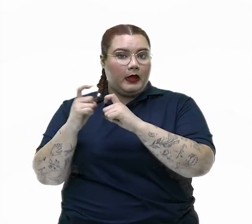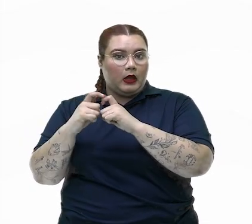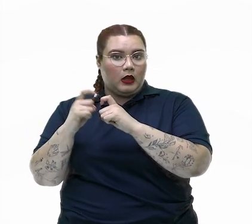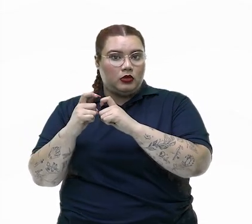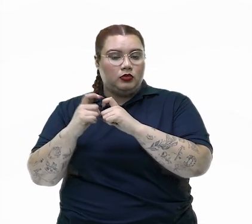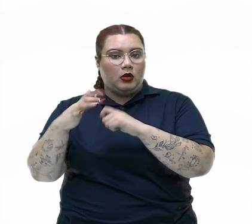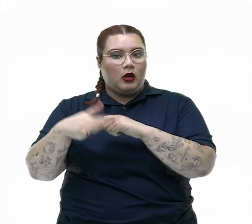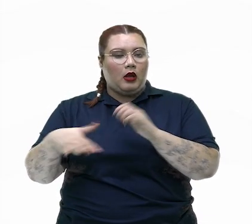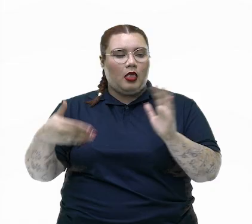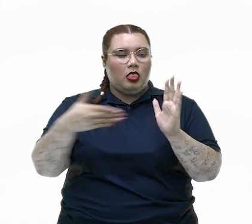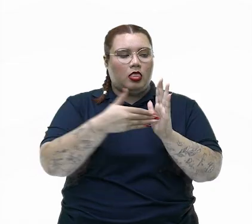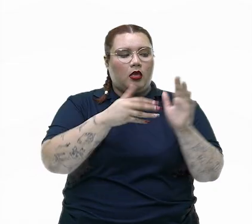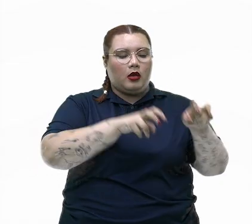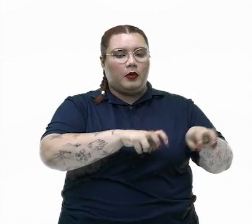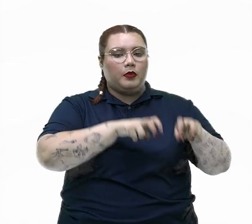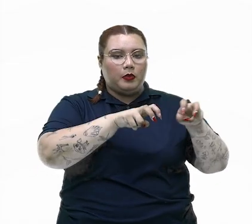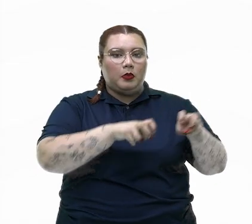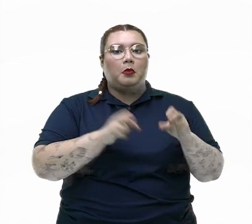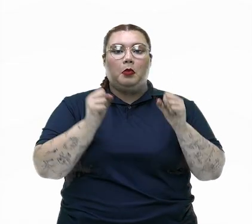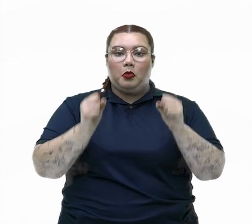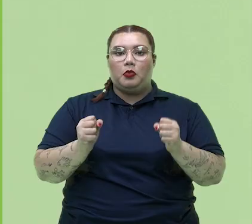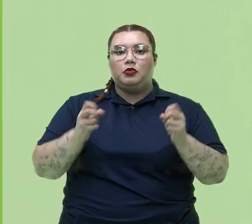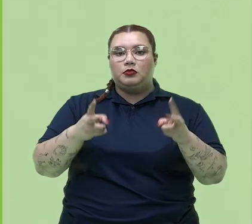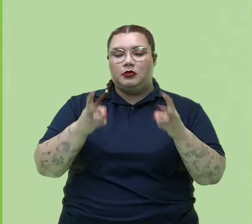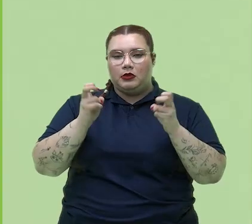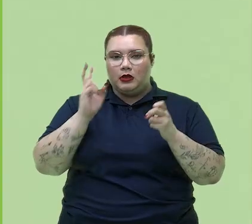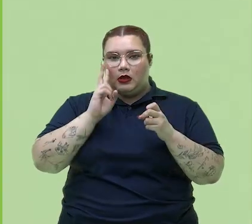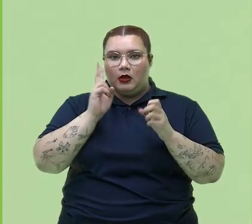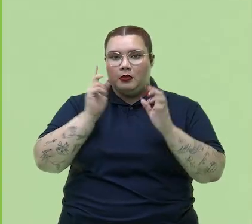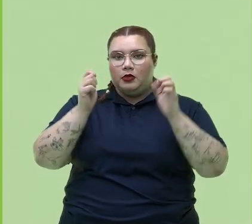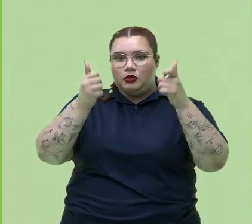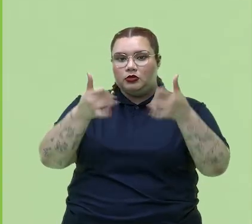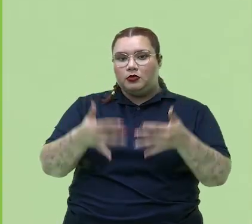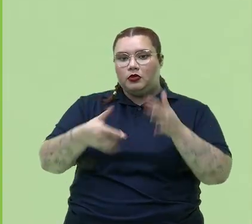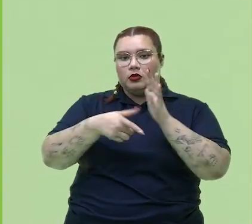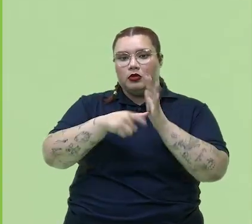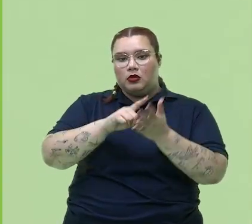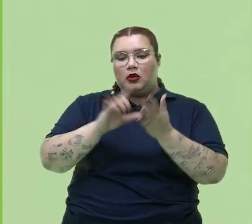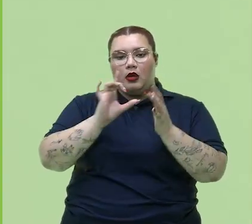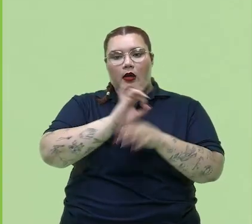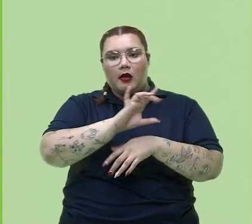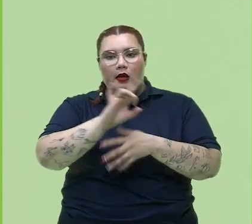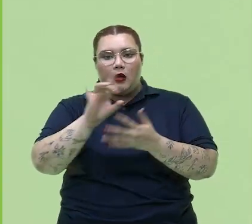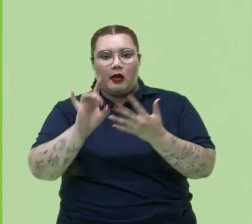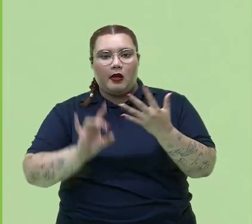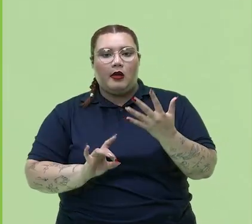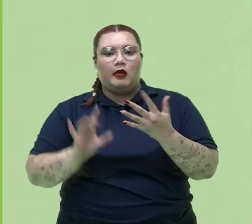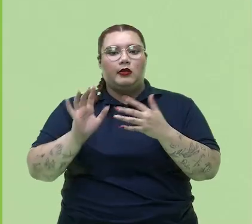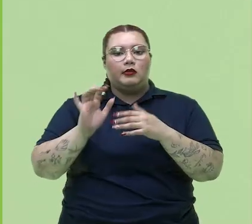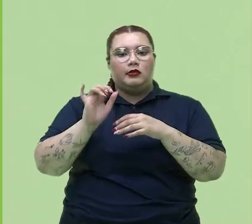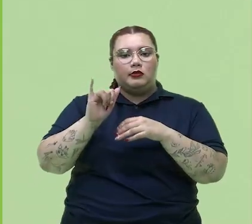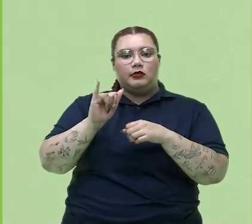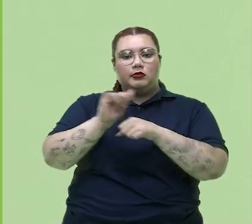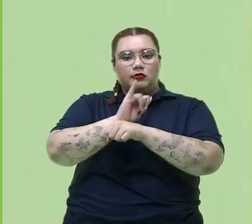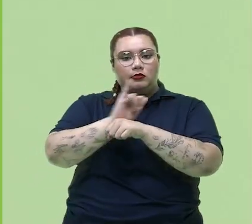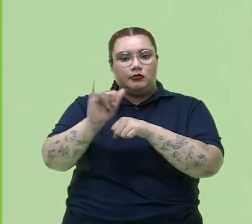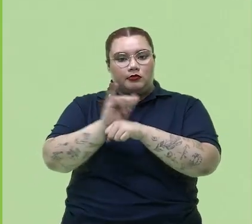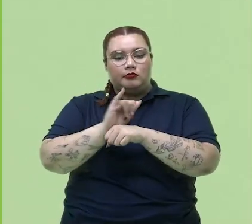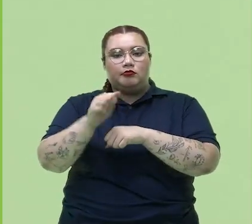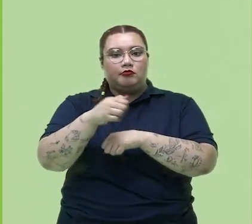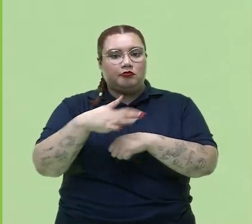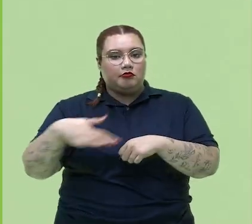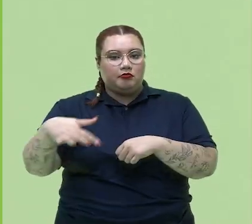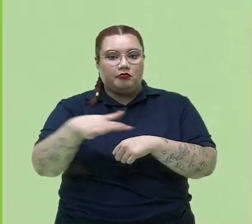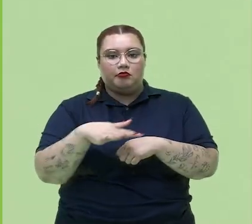a medicina até a agricultura, como a gente foi citando aí, cada ferramenta, né, cada